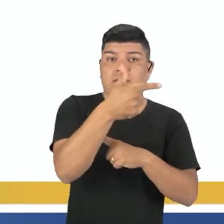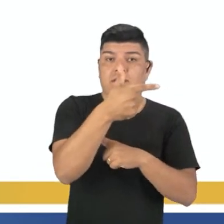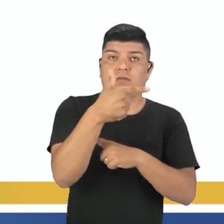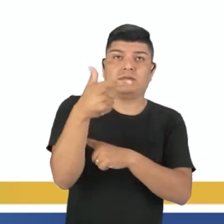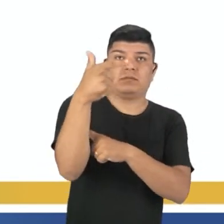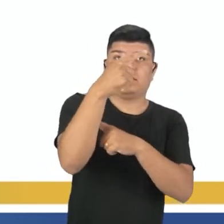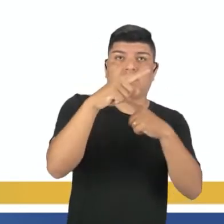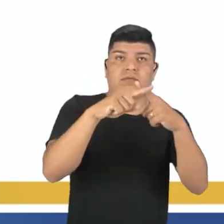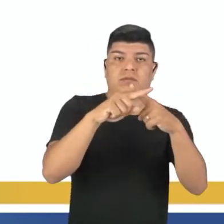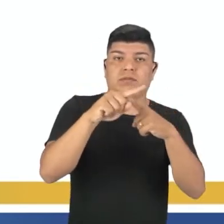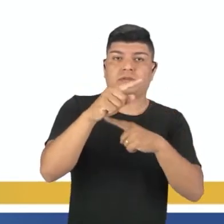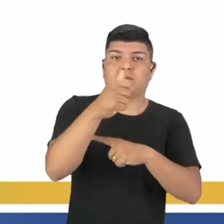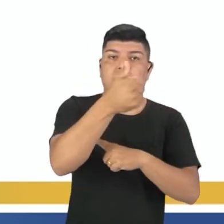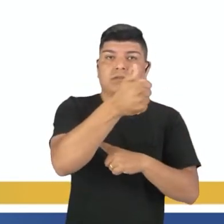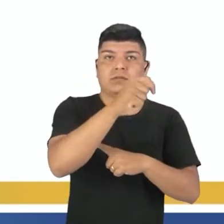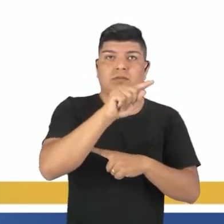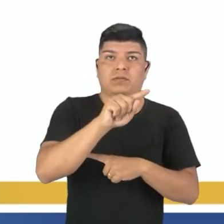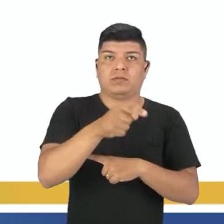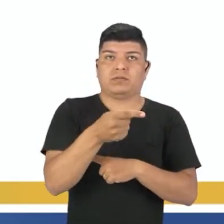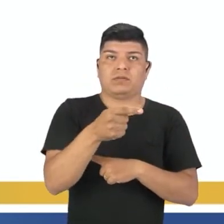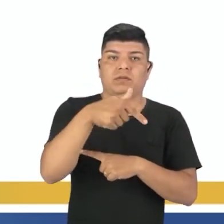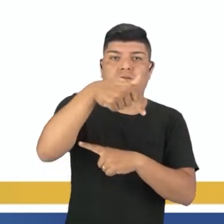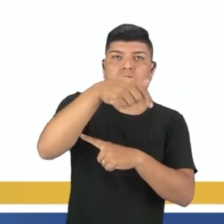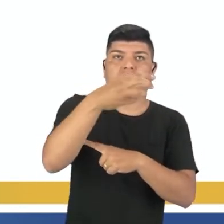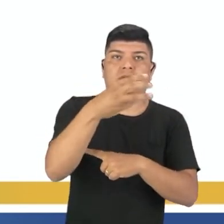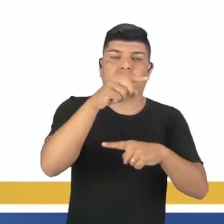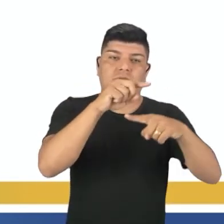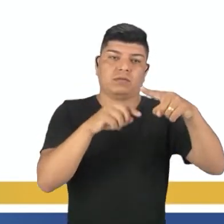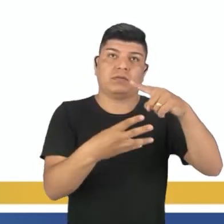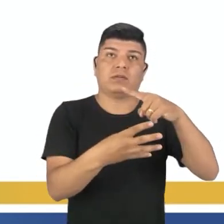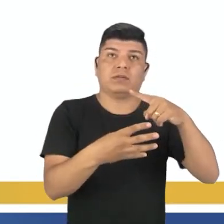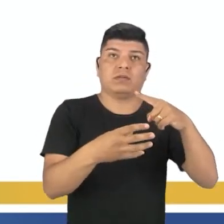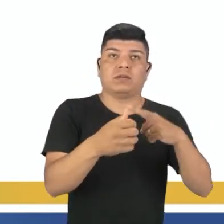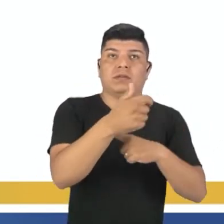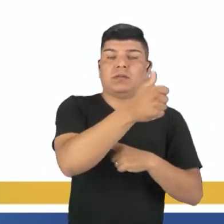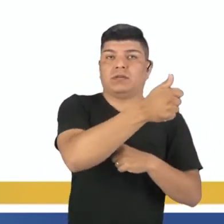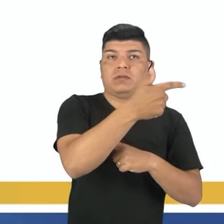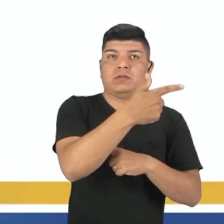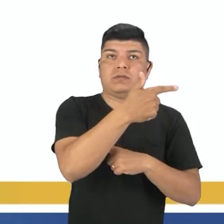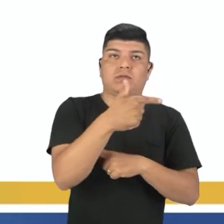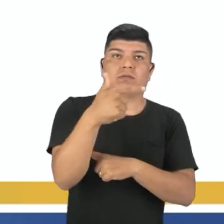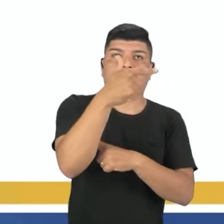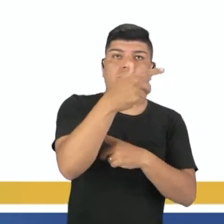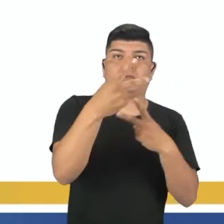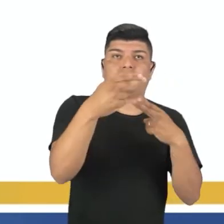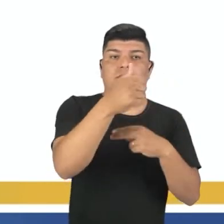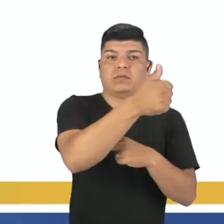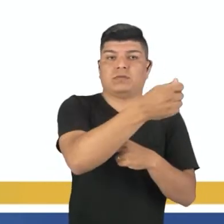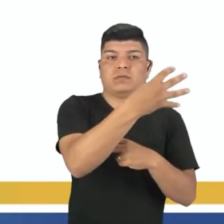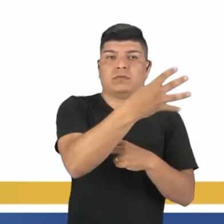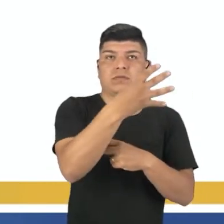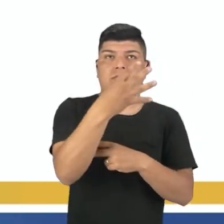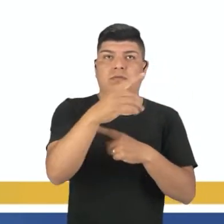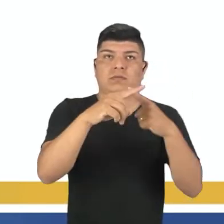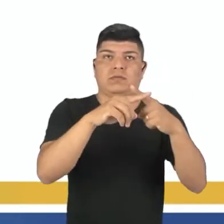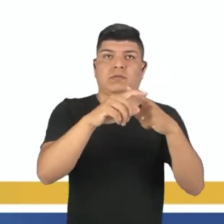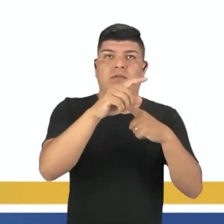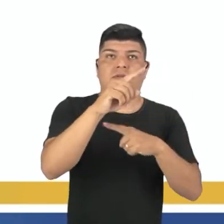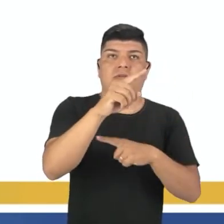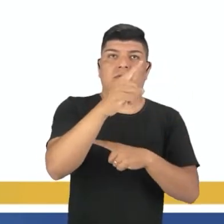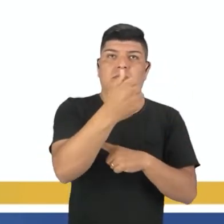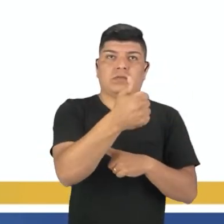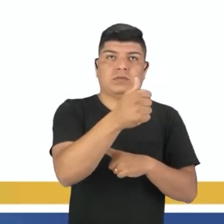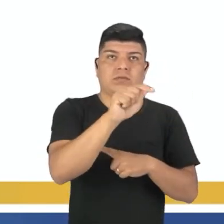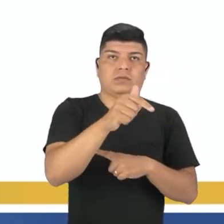vezes 1,73 dividido para 4, né? Então, 12 ao quadrado é 144, vezes 1,73,